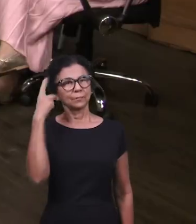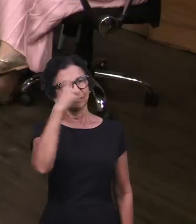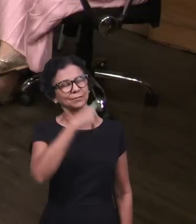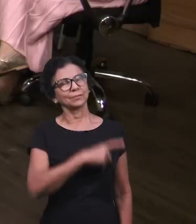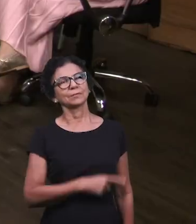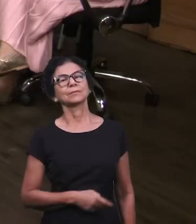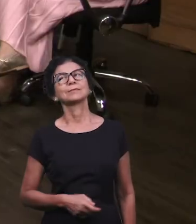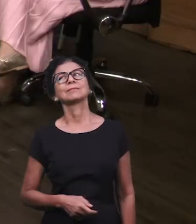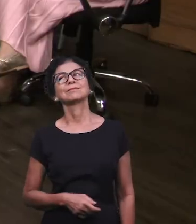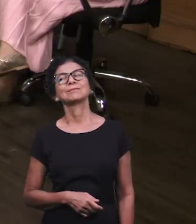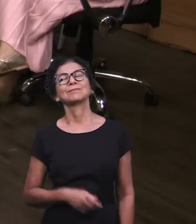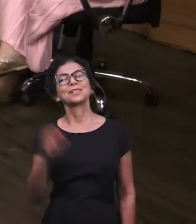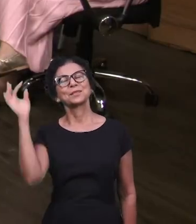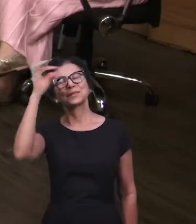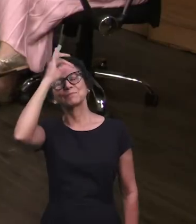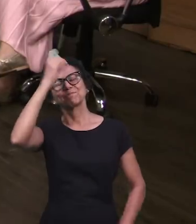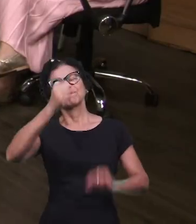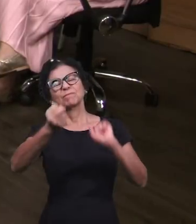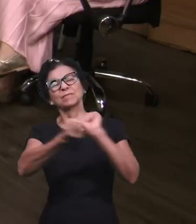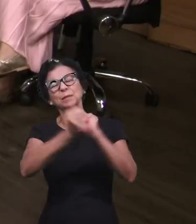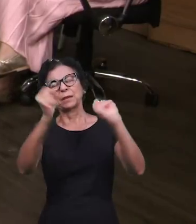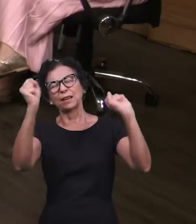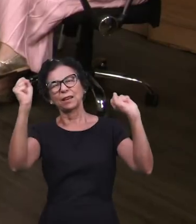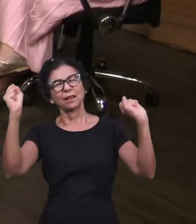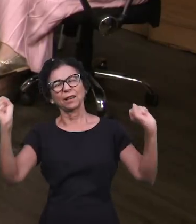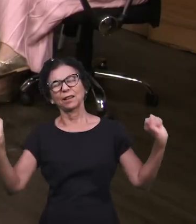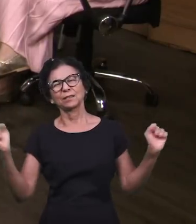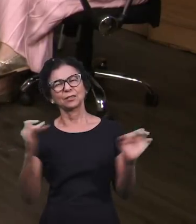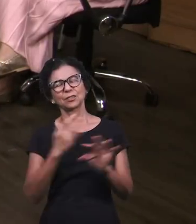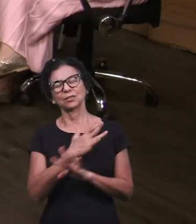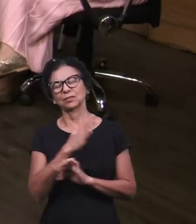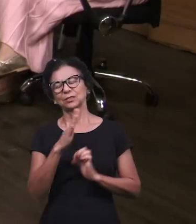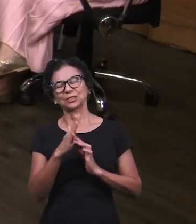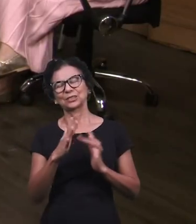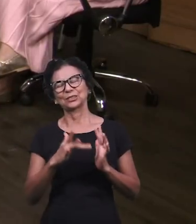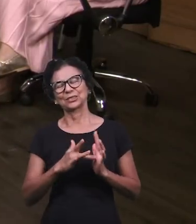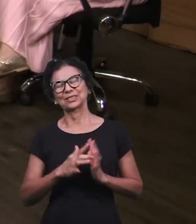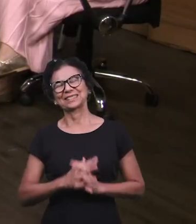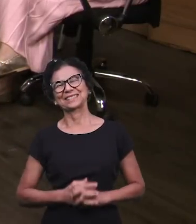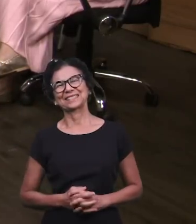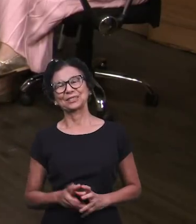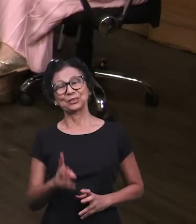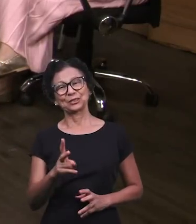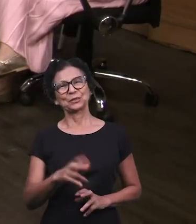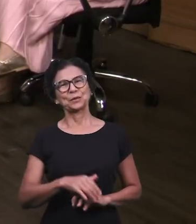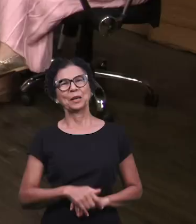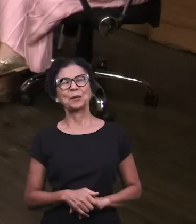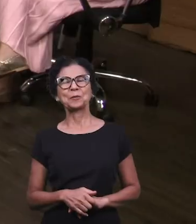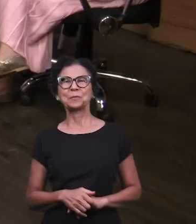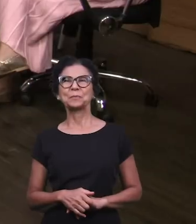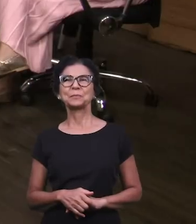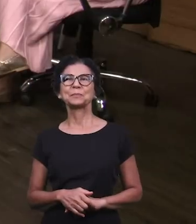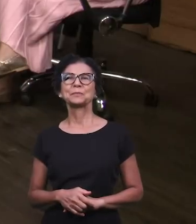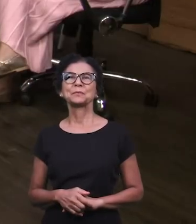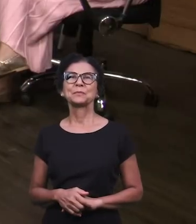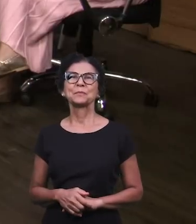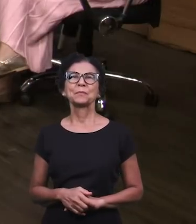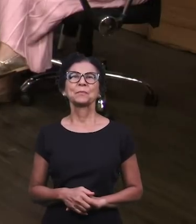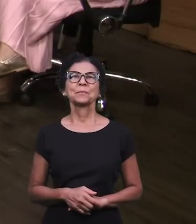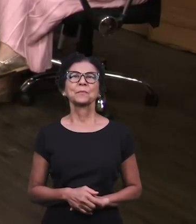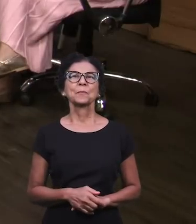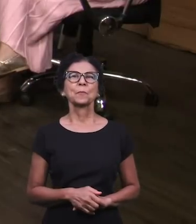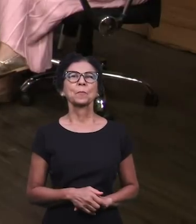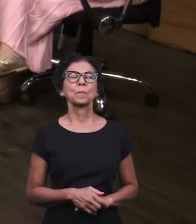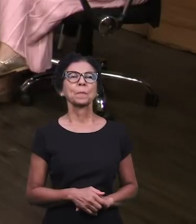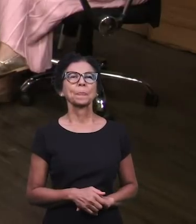o Espírito Santo é um remédio poderosíssimo. Glória a Jesus. Glória a Deus. Vamos seguir, Karina. Vamos seguir. Tem mais uma jovem aqui do estúdio. Pode fazer sua